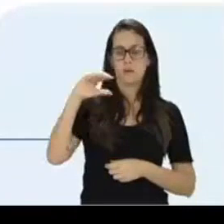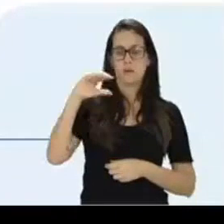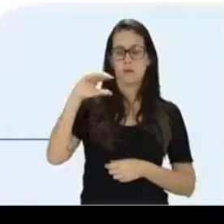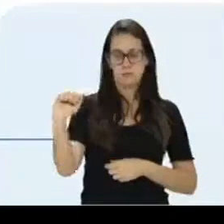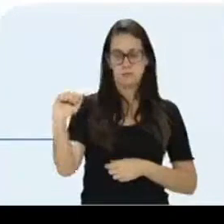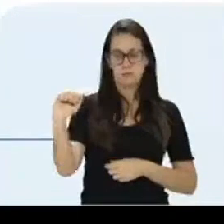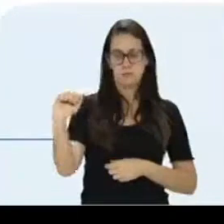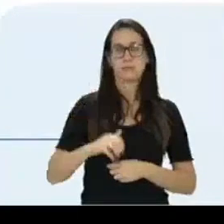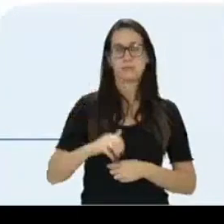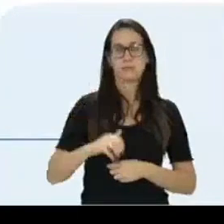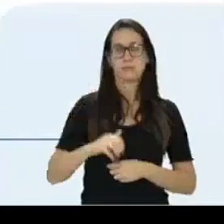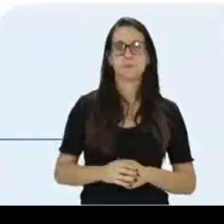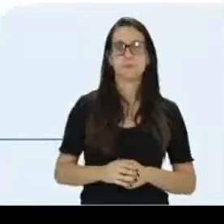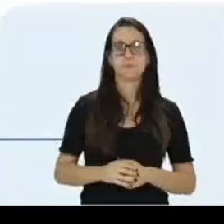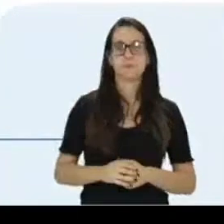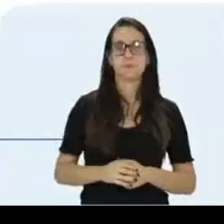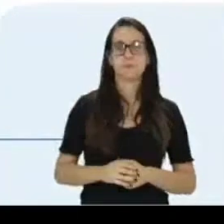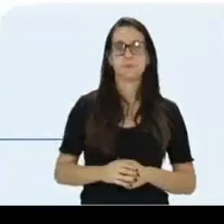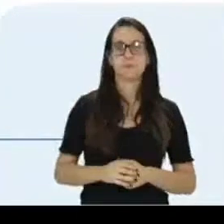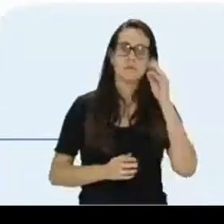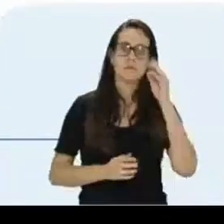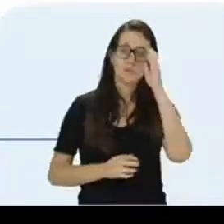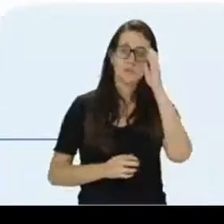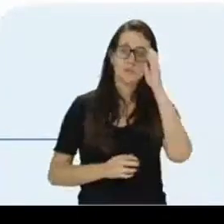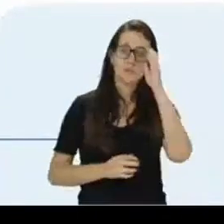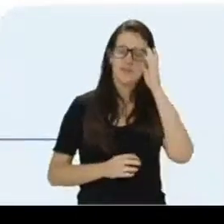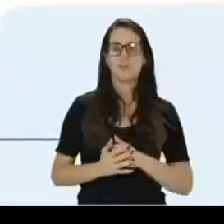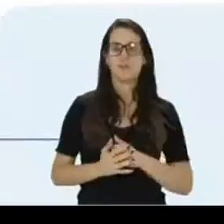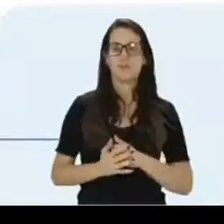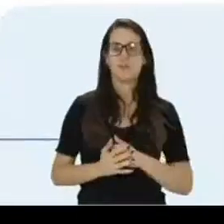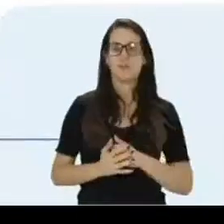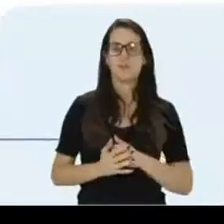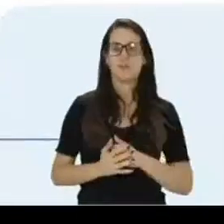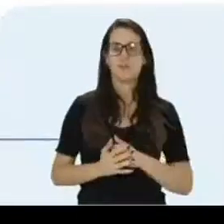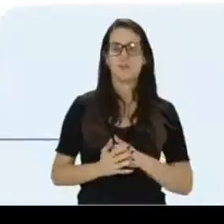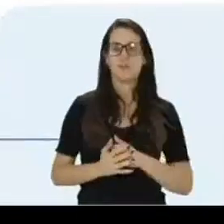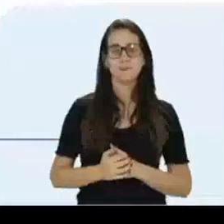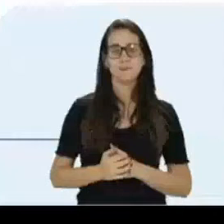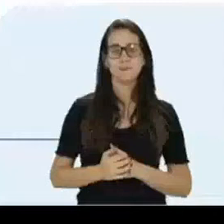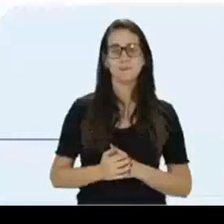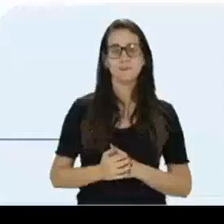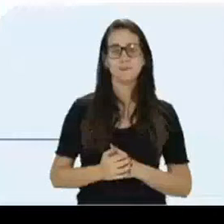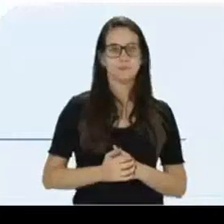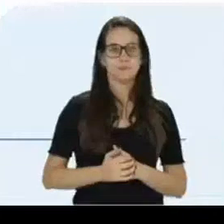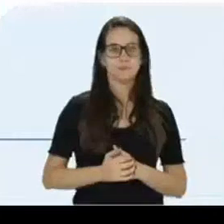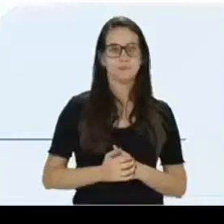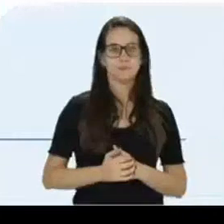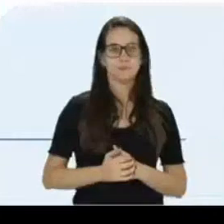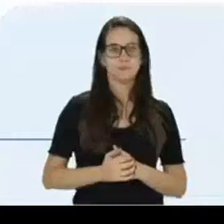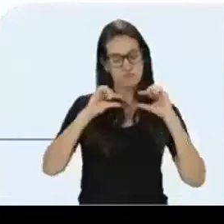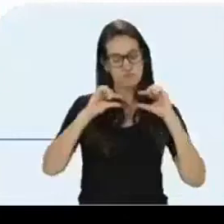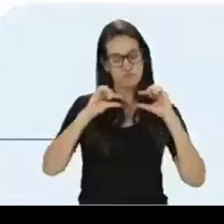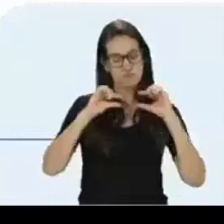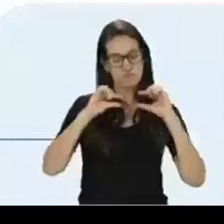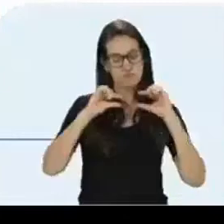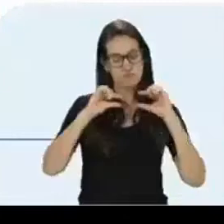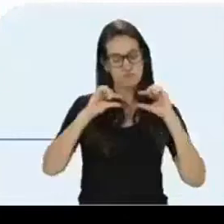Então, isso quer dizer que nós temos uma camada com uma